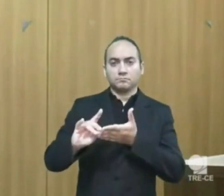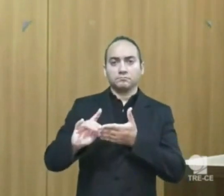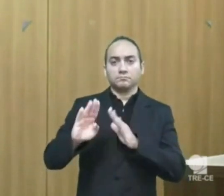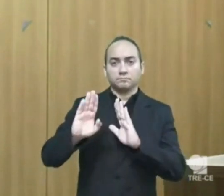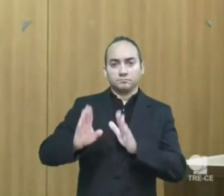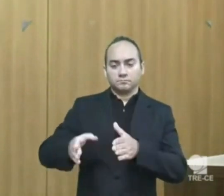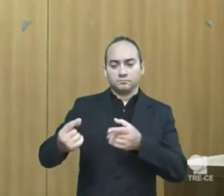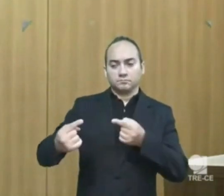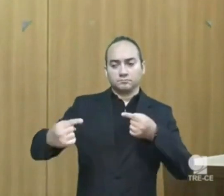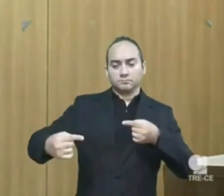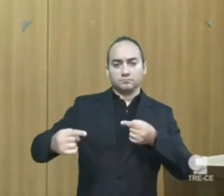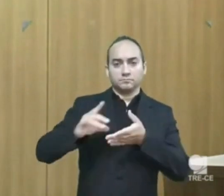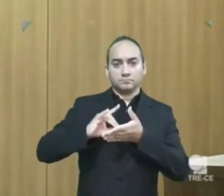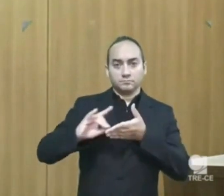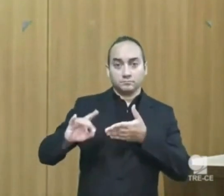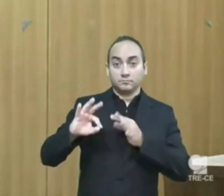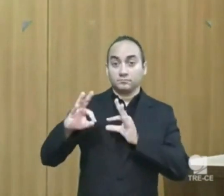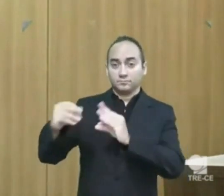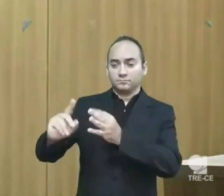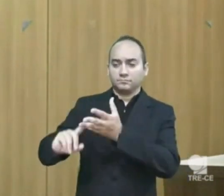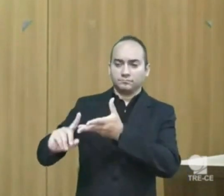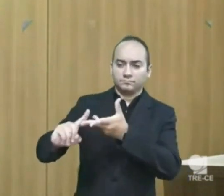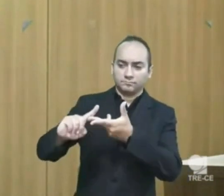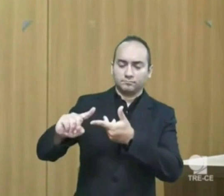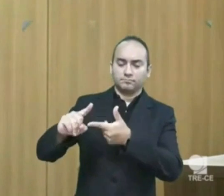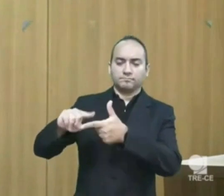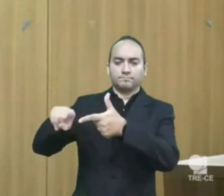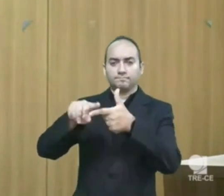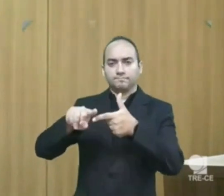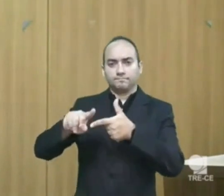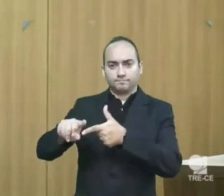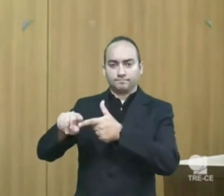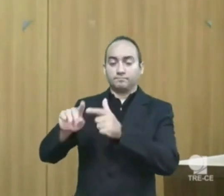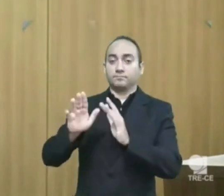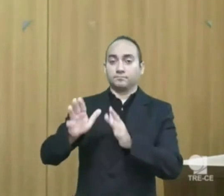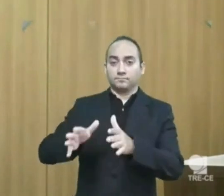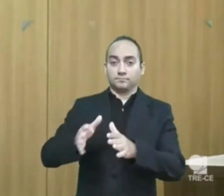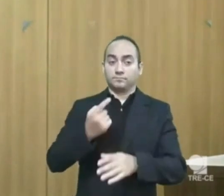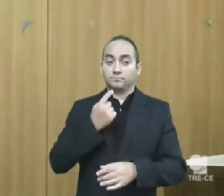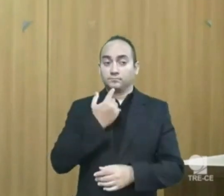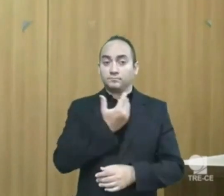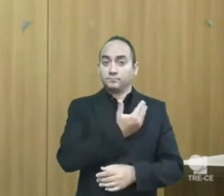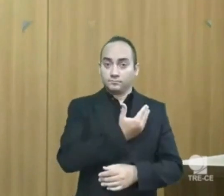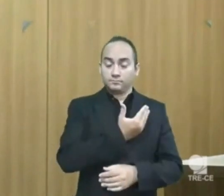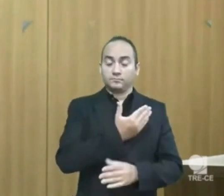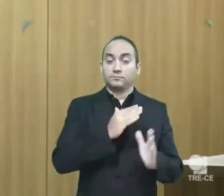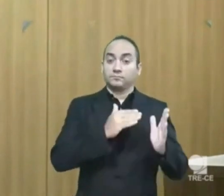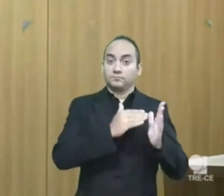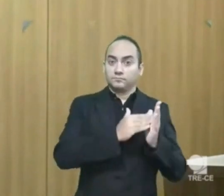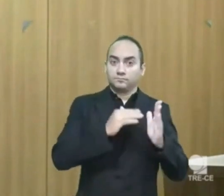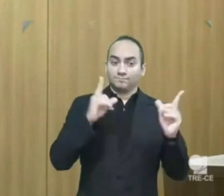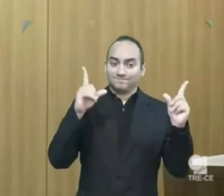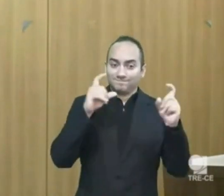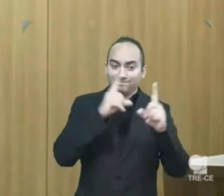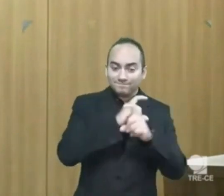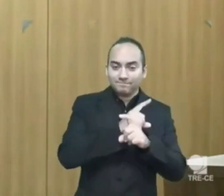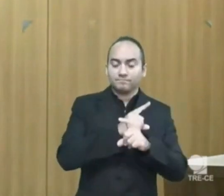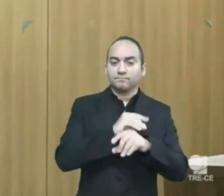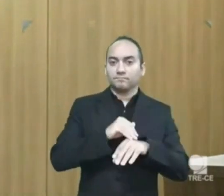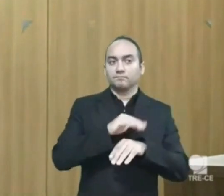todos os obstáculos que apareceram pela frente. No entanto, nas últimas eleições, nunca foi tão